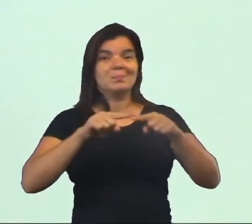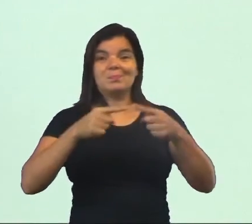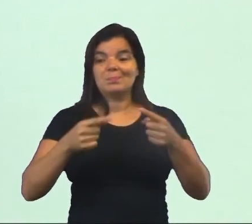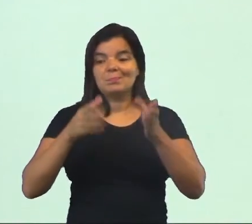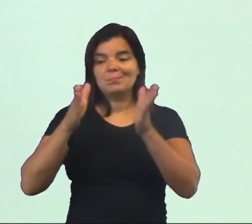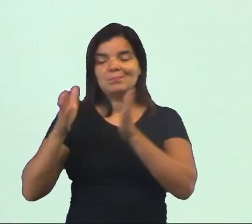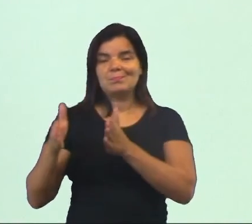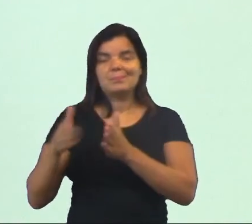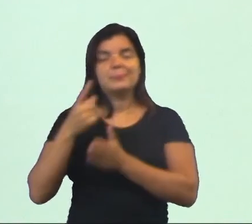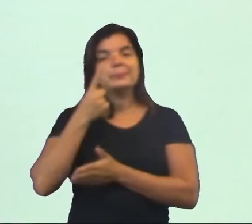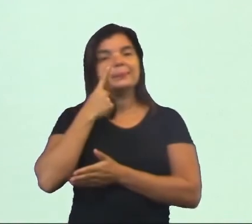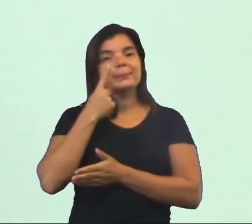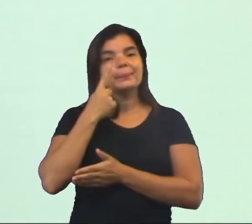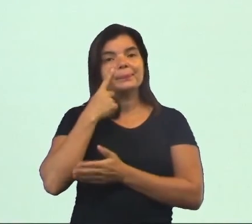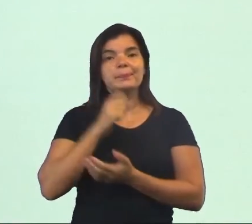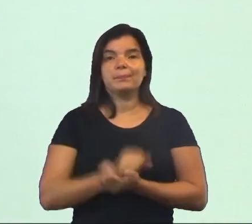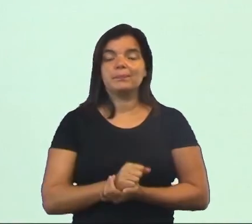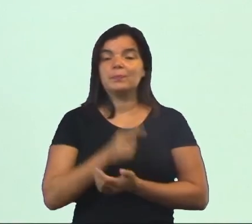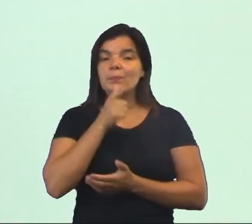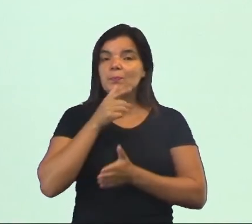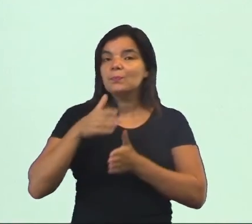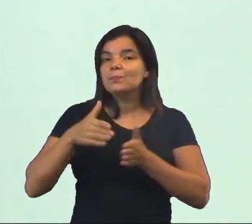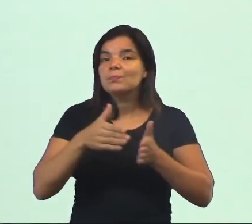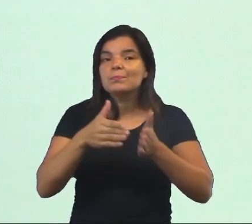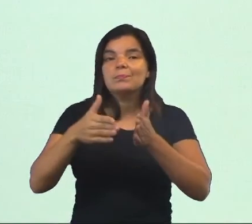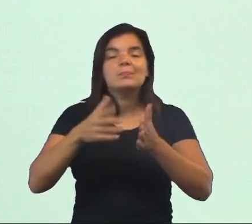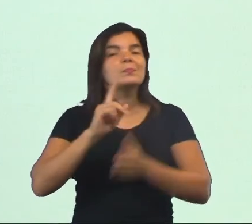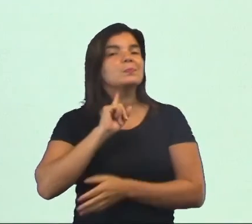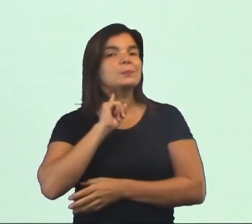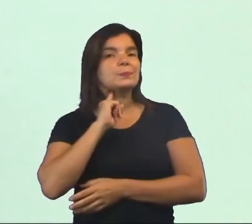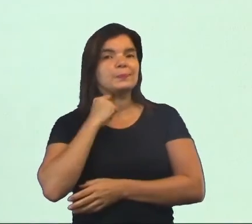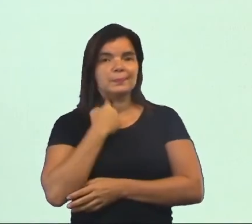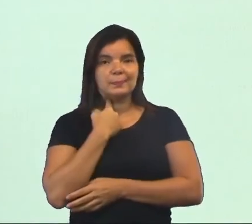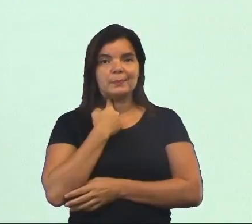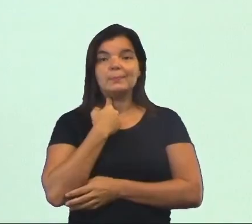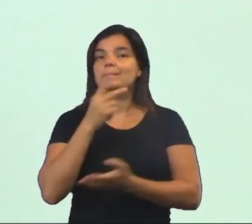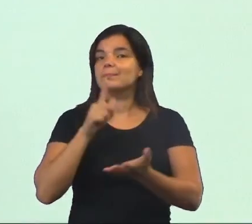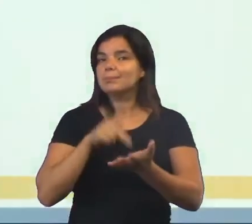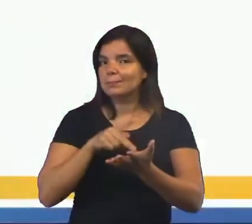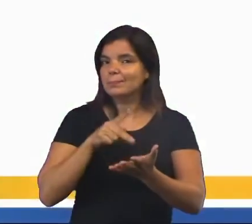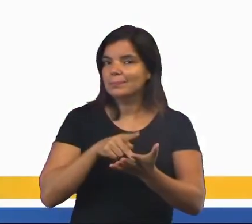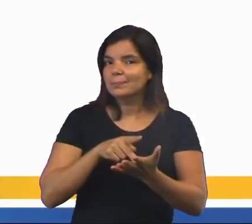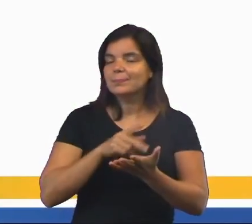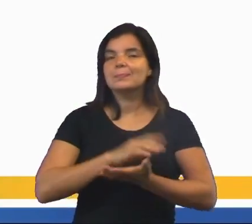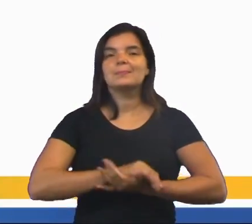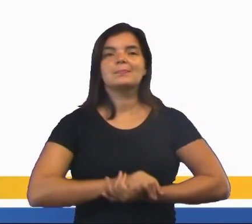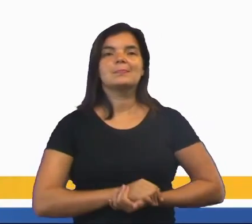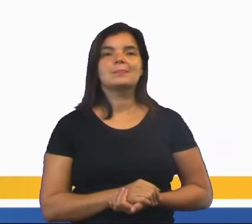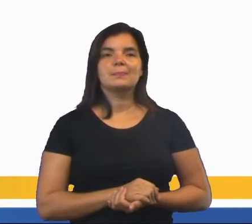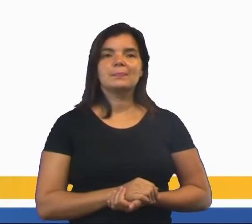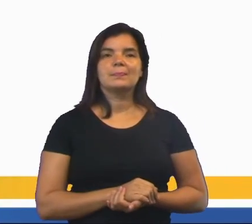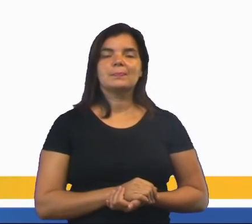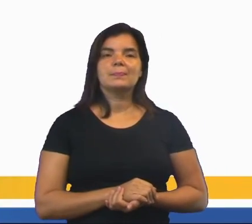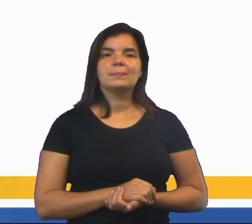ao lado que acabamos de ver, rios totalmente poluídos, não é mesmo?